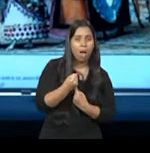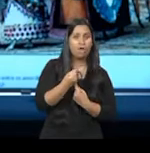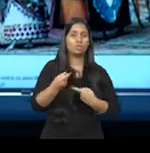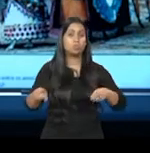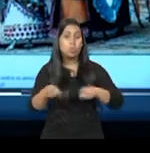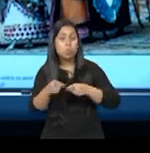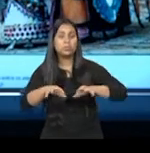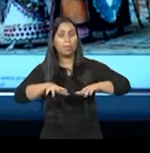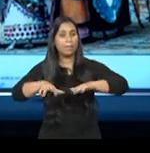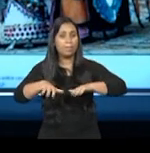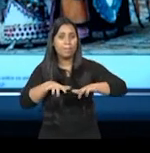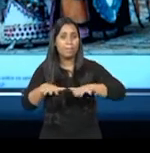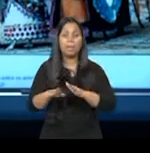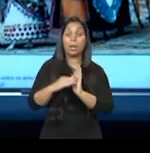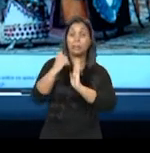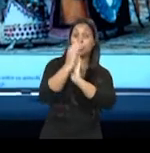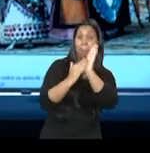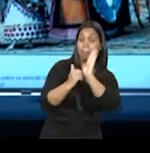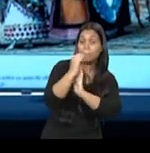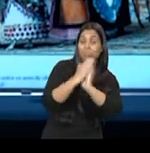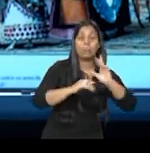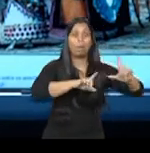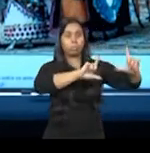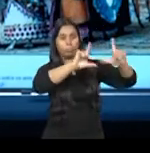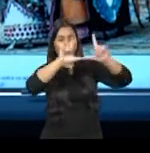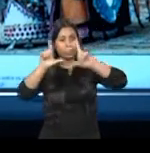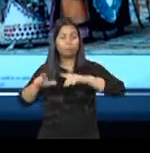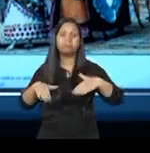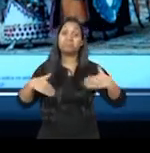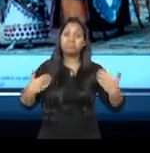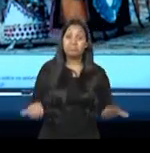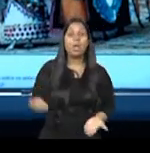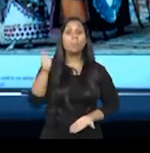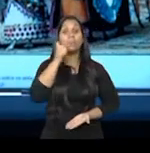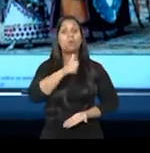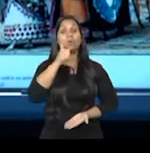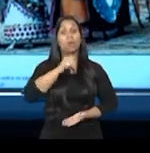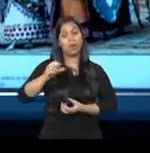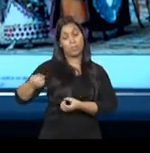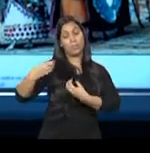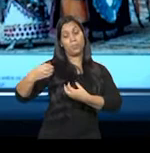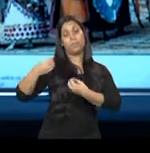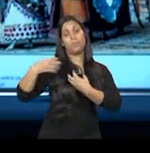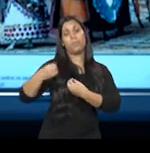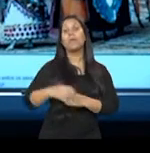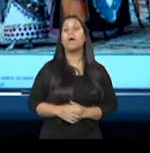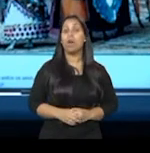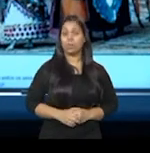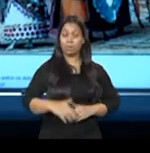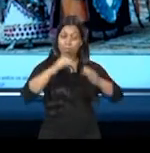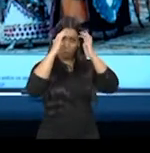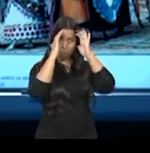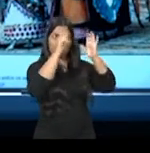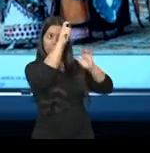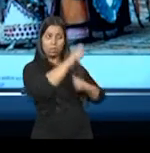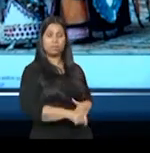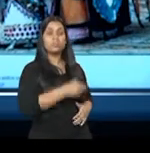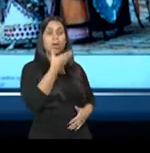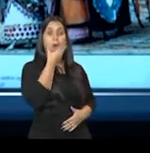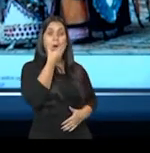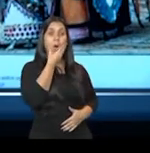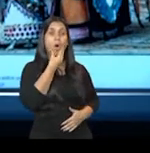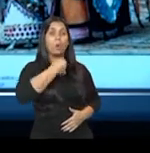musical, aprendia a pintar alguns quadros. Então ela era educada a obedecer o seu